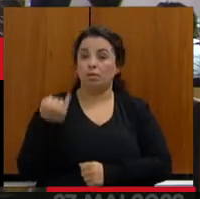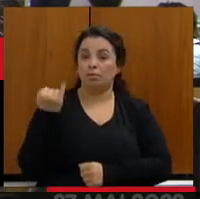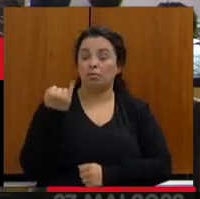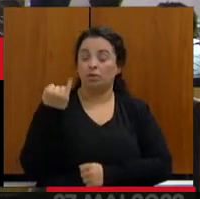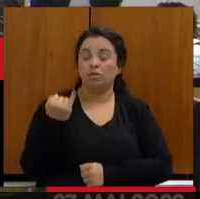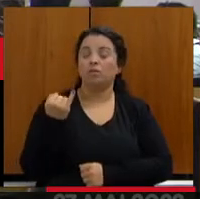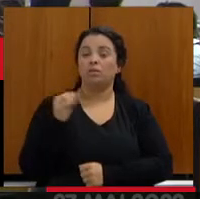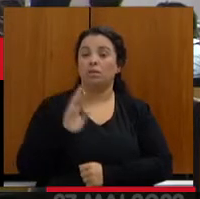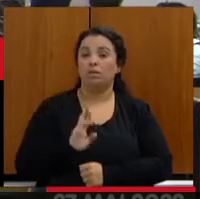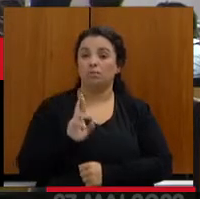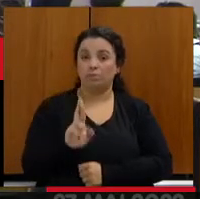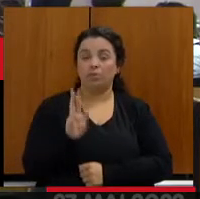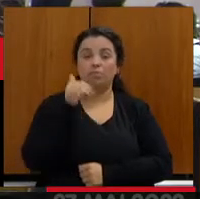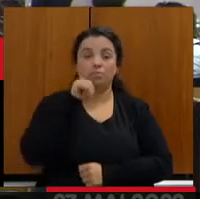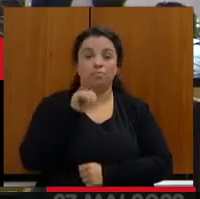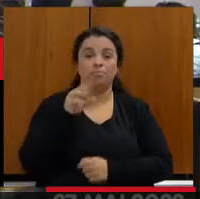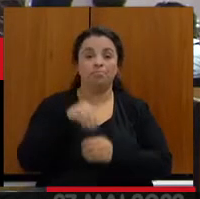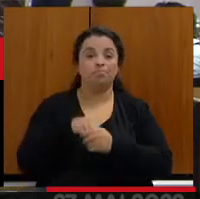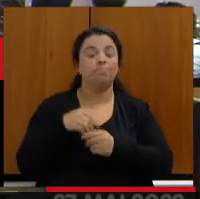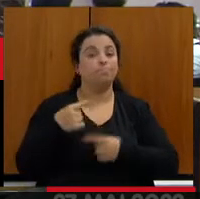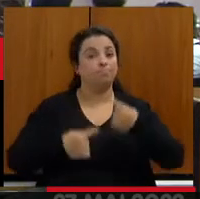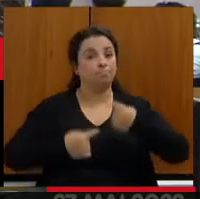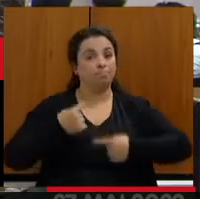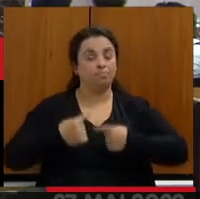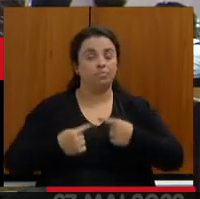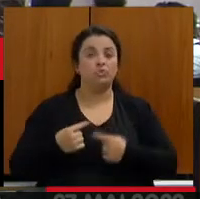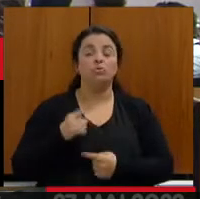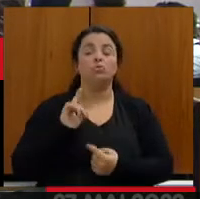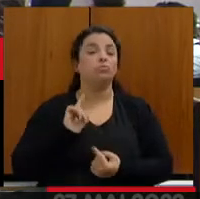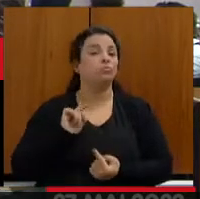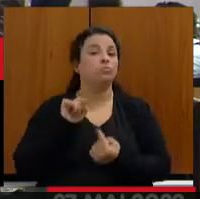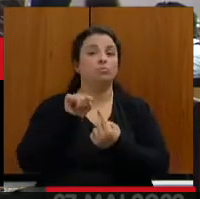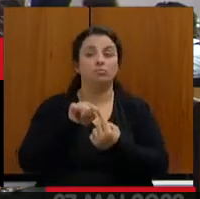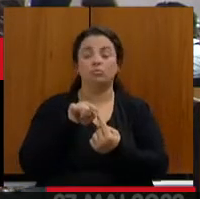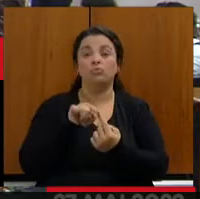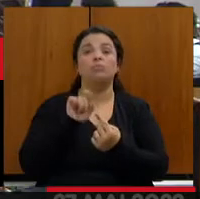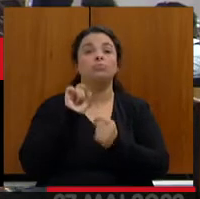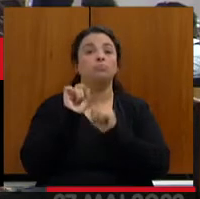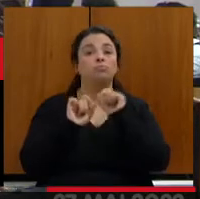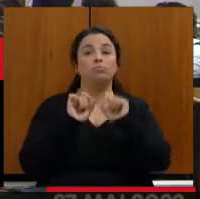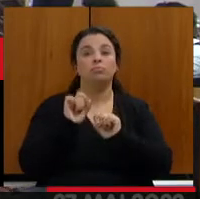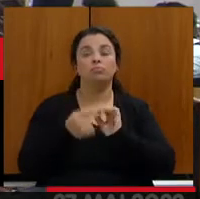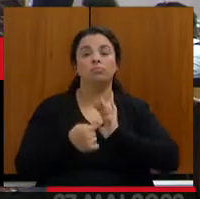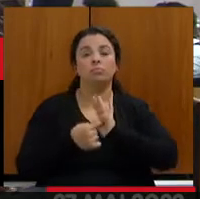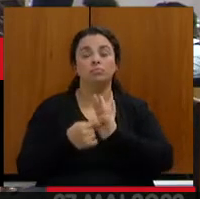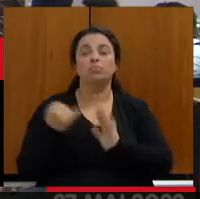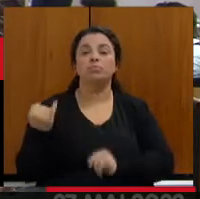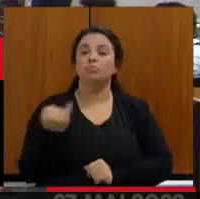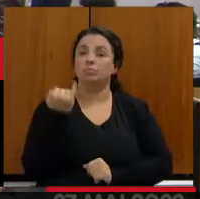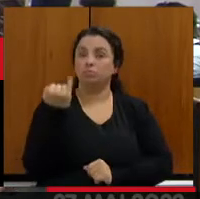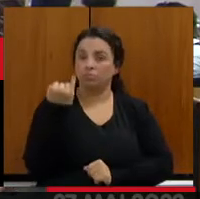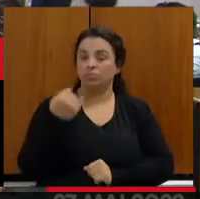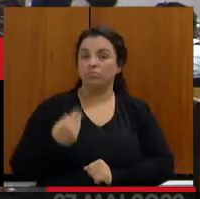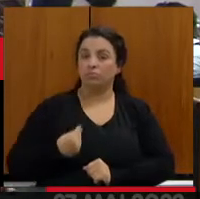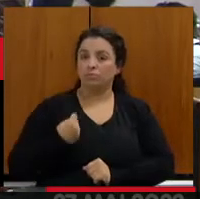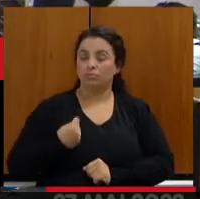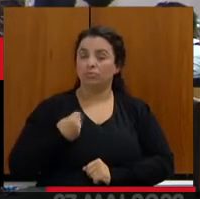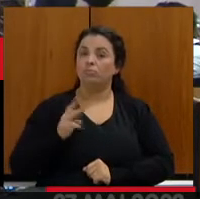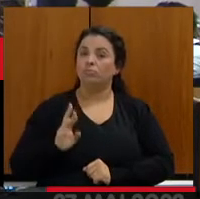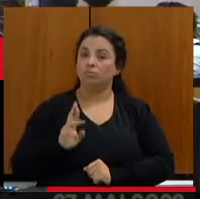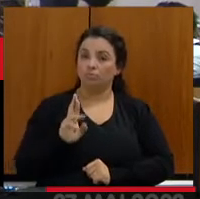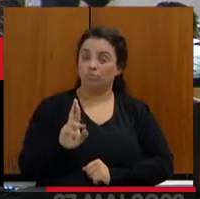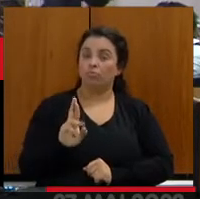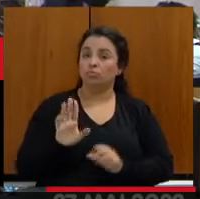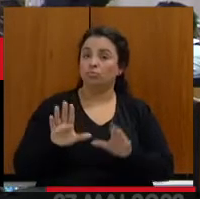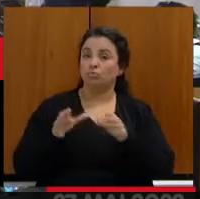das mulheres na política que tem como objetivos mostrar a importância da participação e da representação